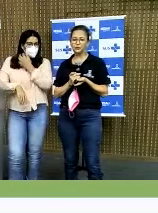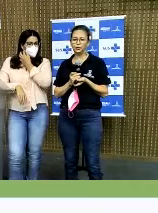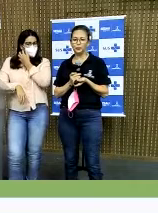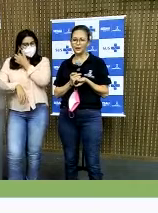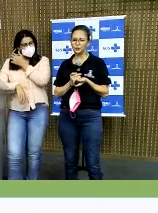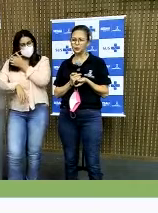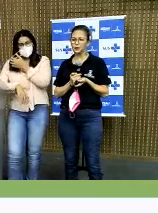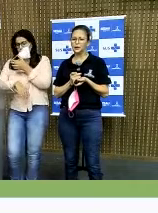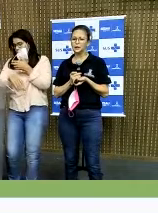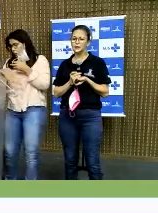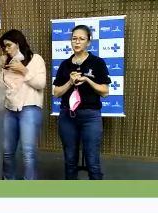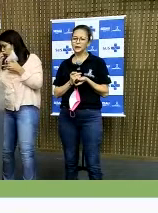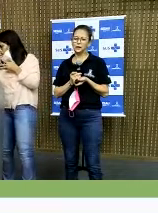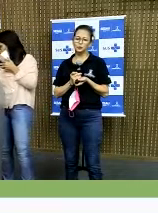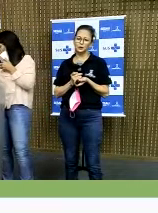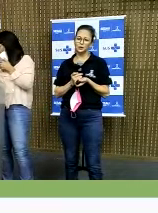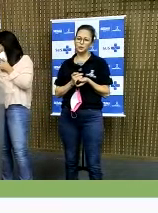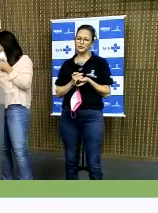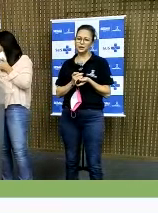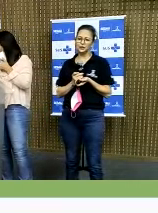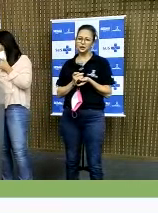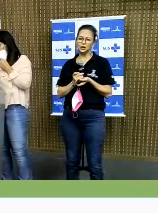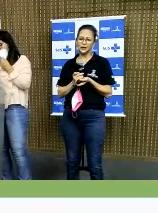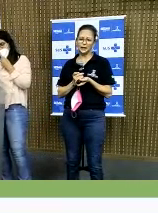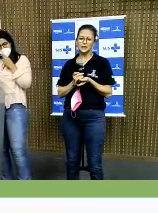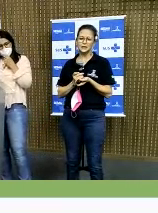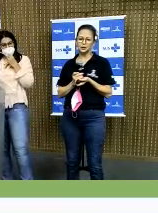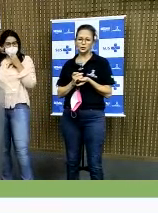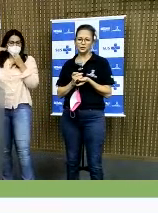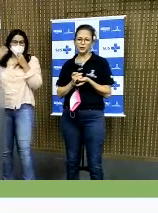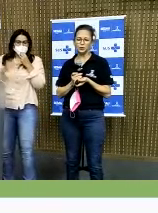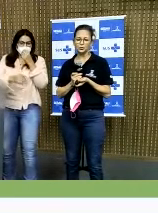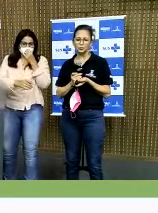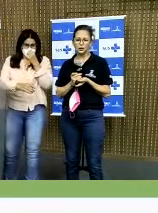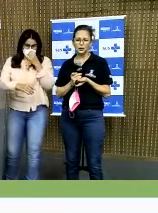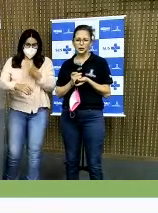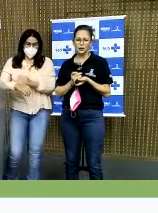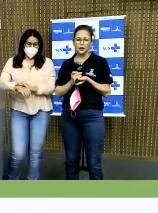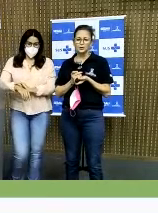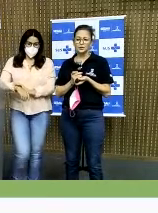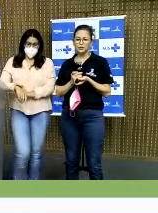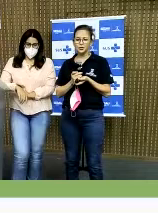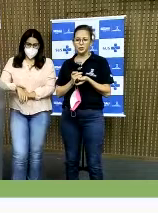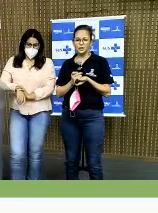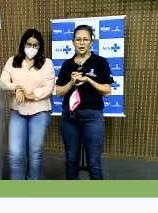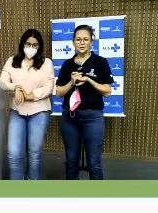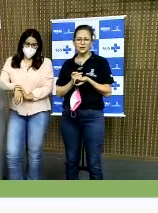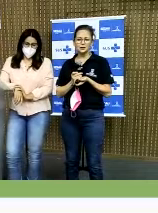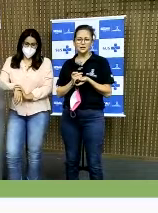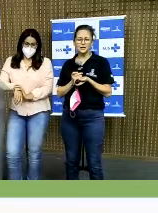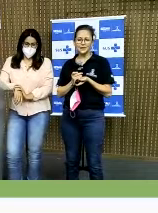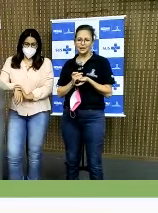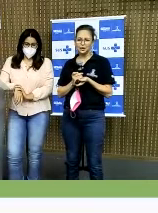profissional de nível médio, 51 em 2020, 23 em 2021. Serviço